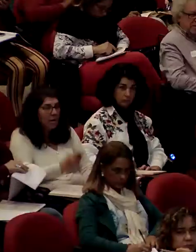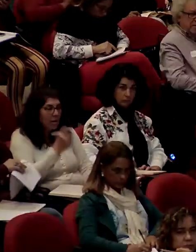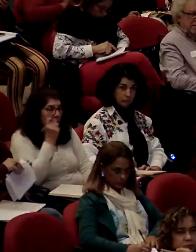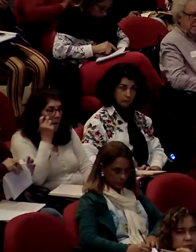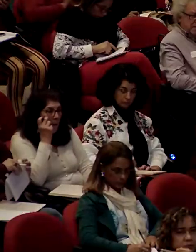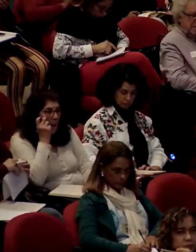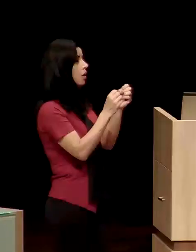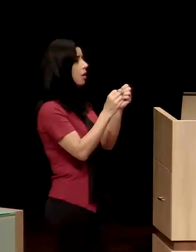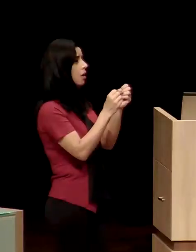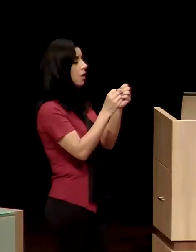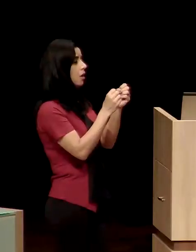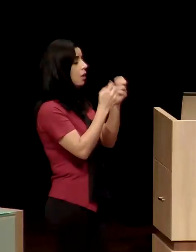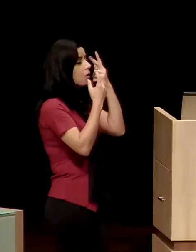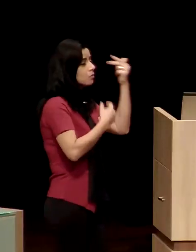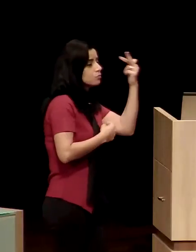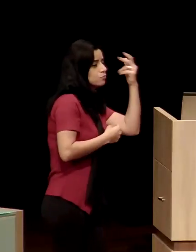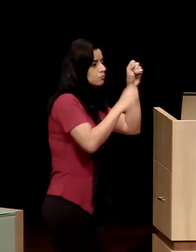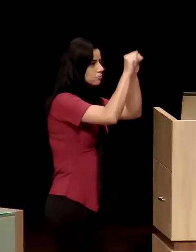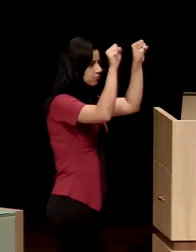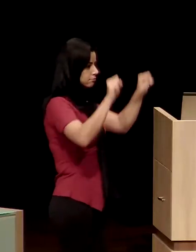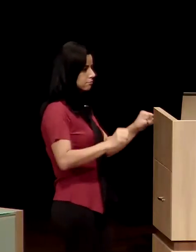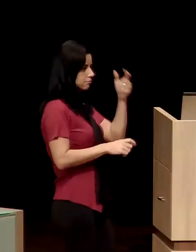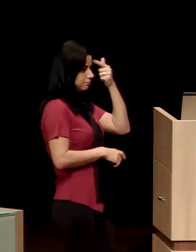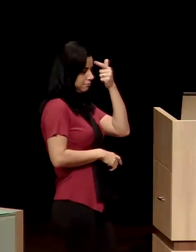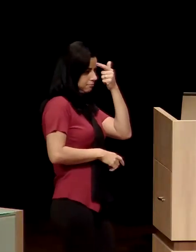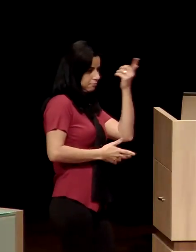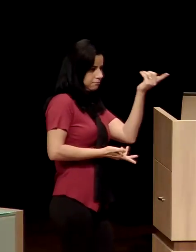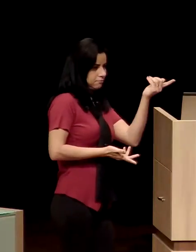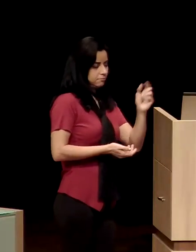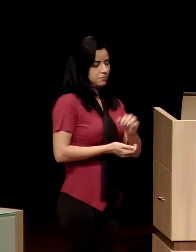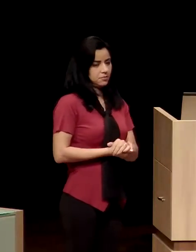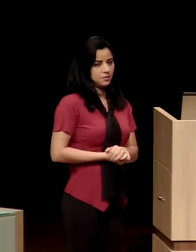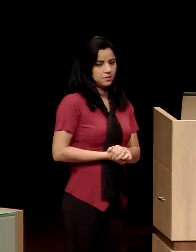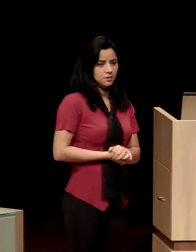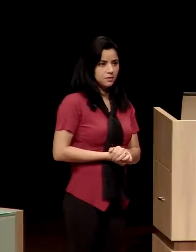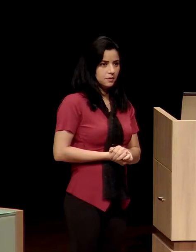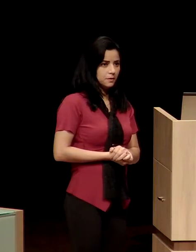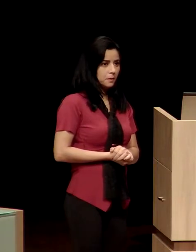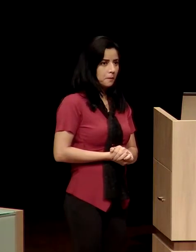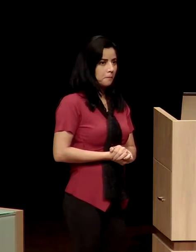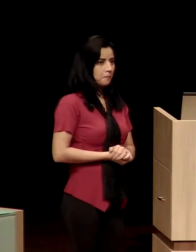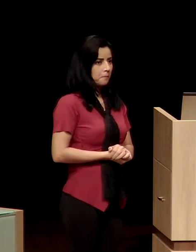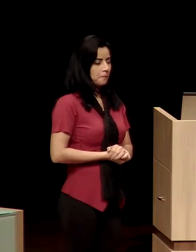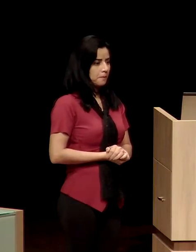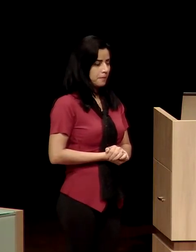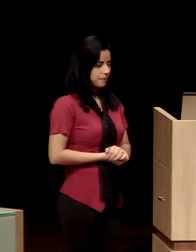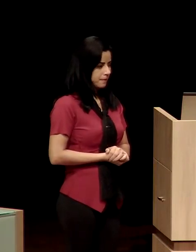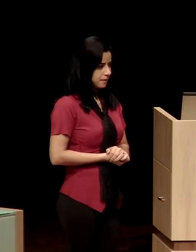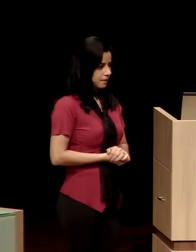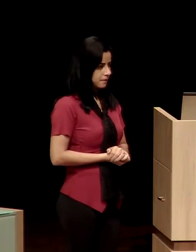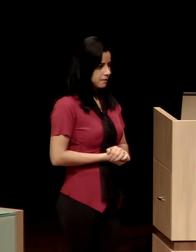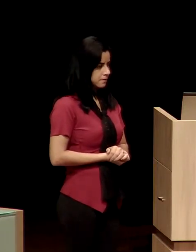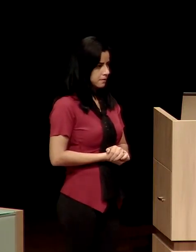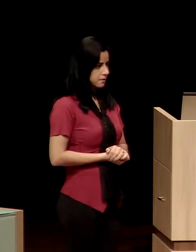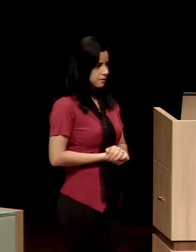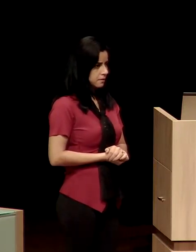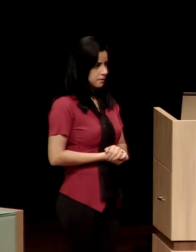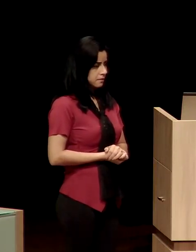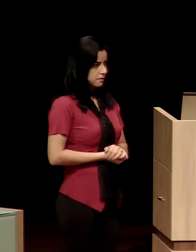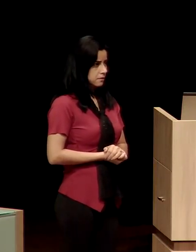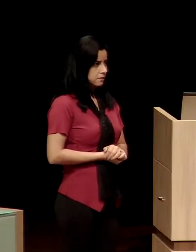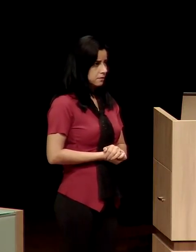como um sistema intelectual, consisting of scientific discipline,